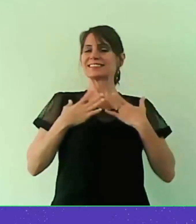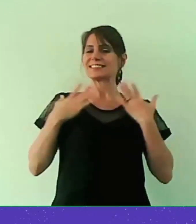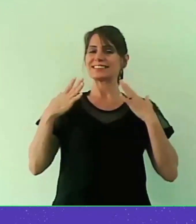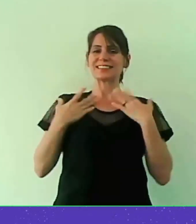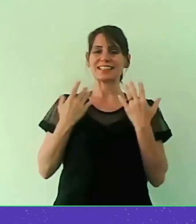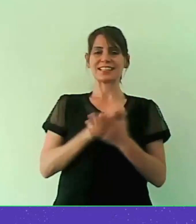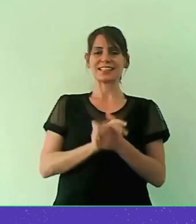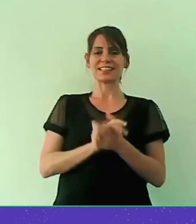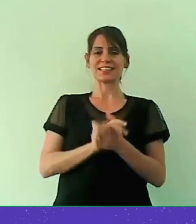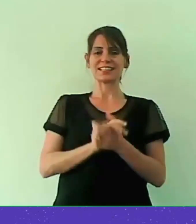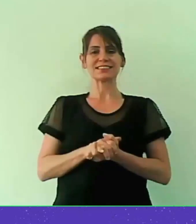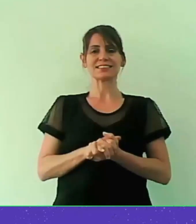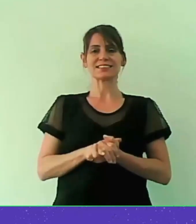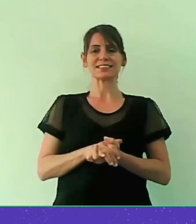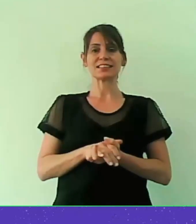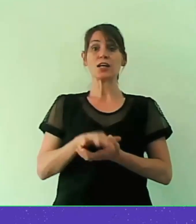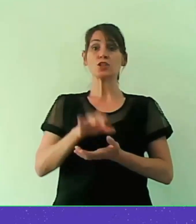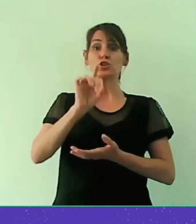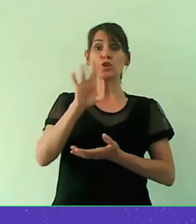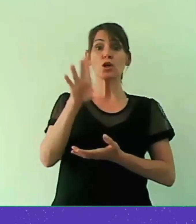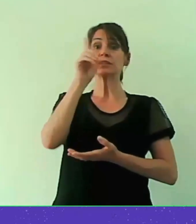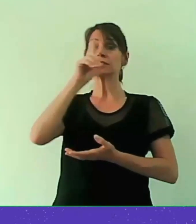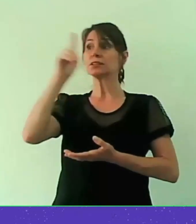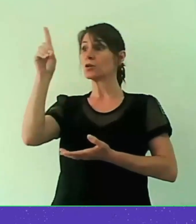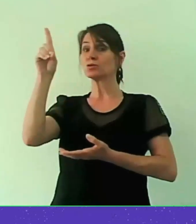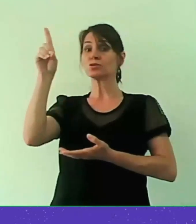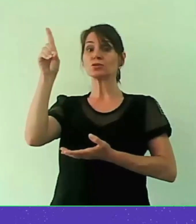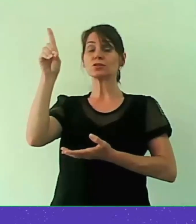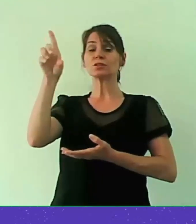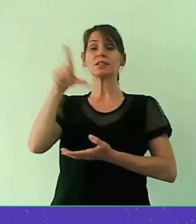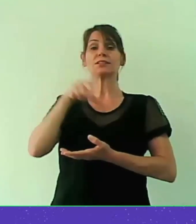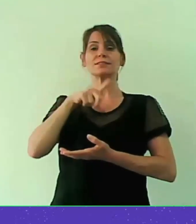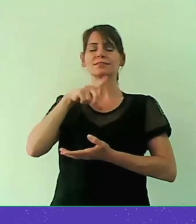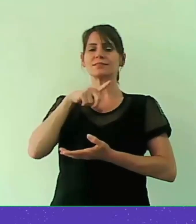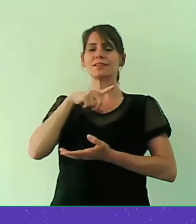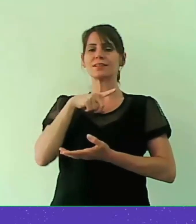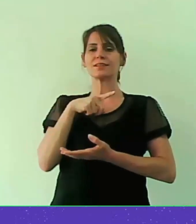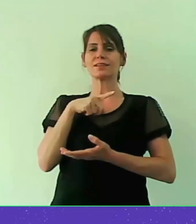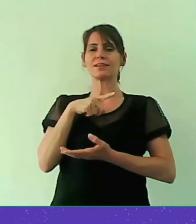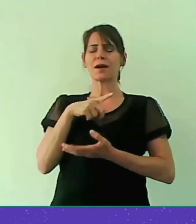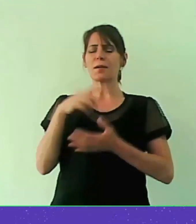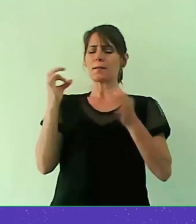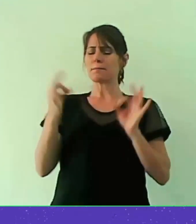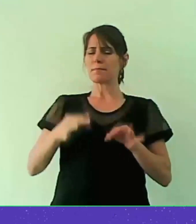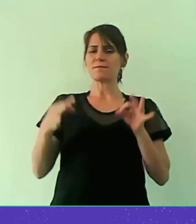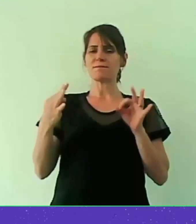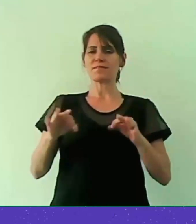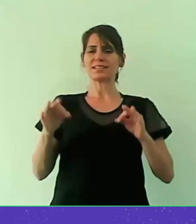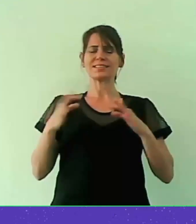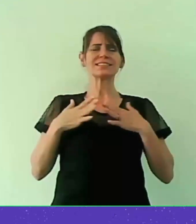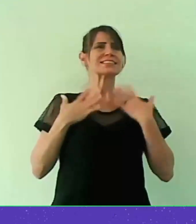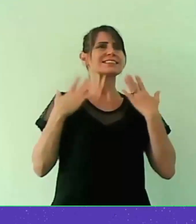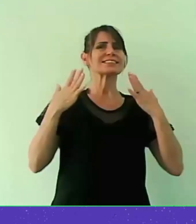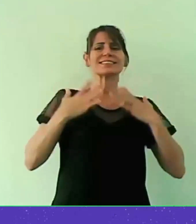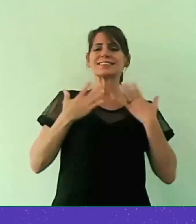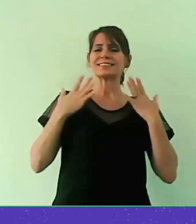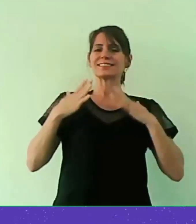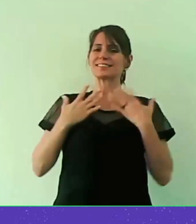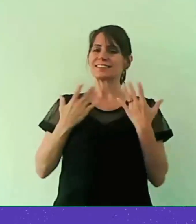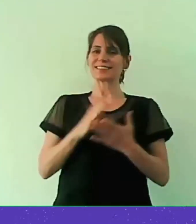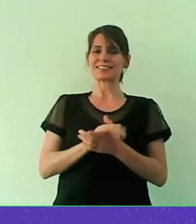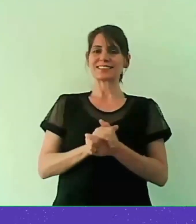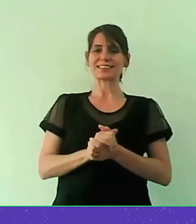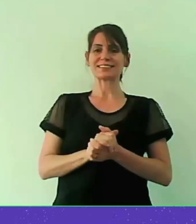Somente nele há a completa alegria. E Deus